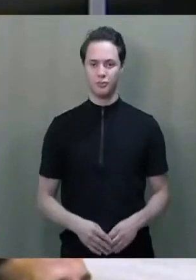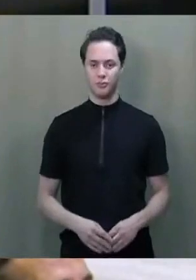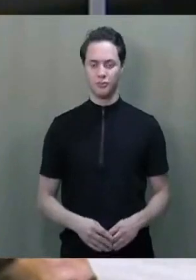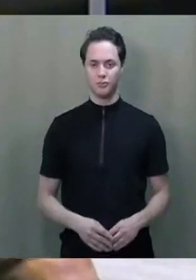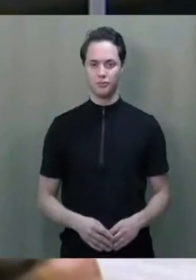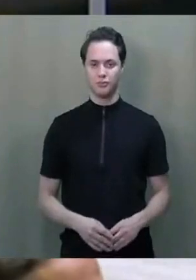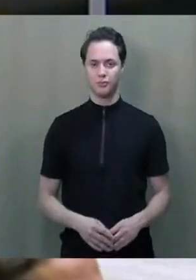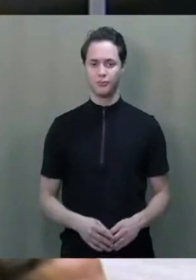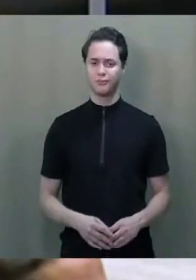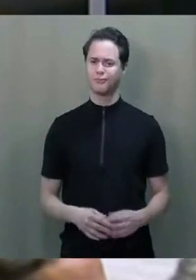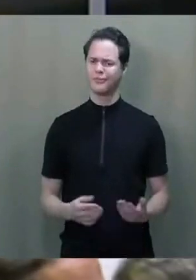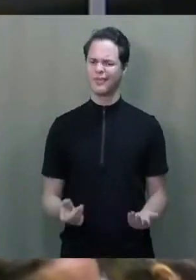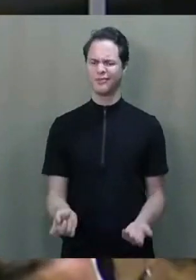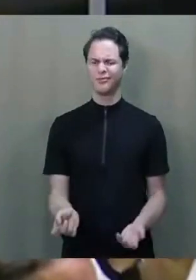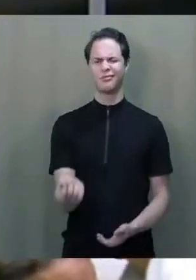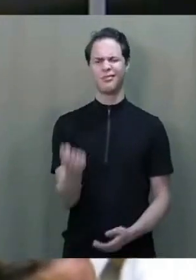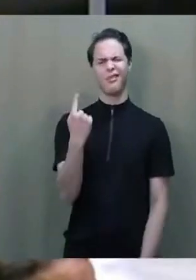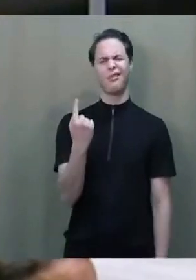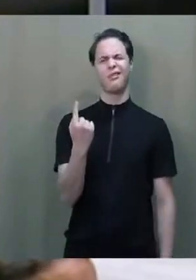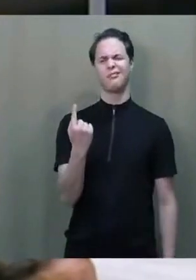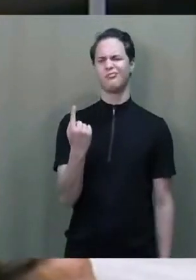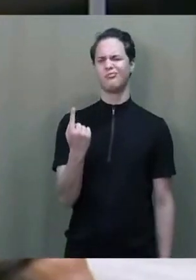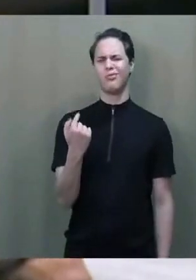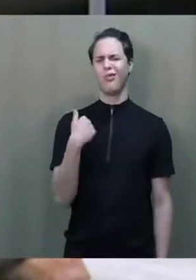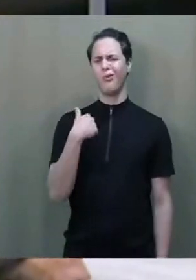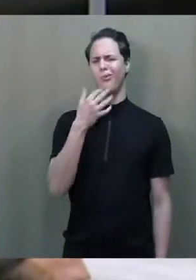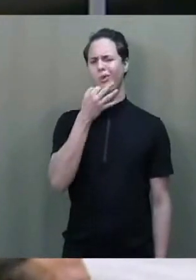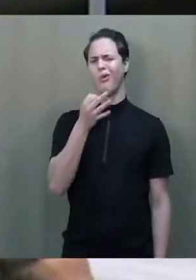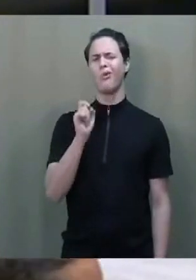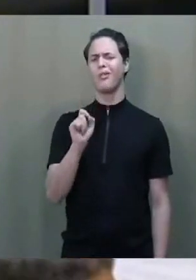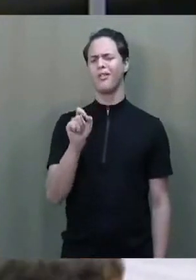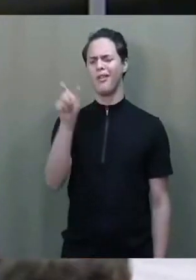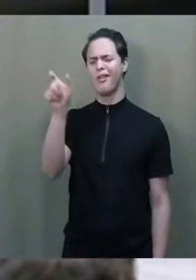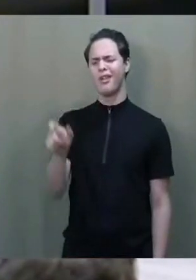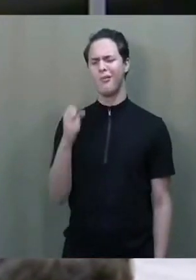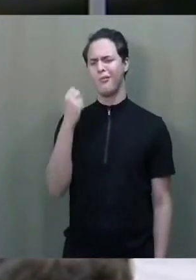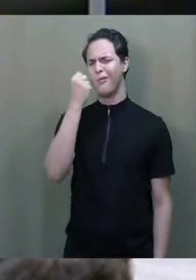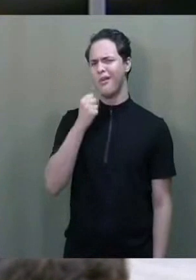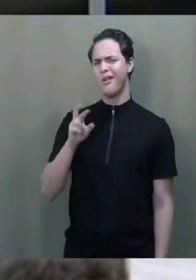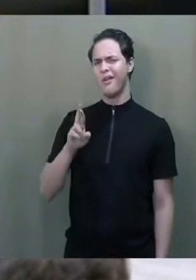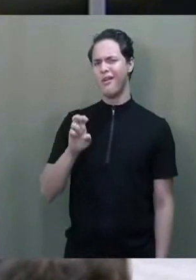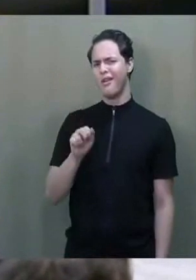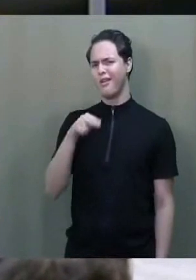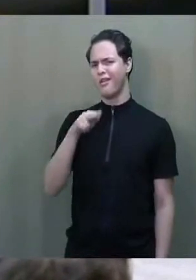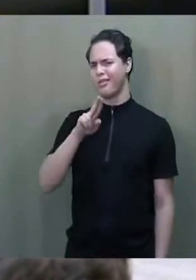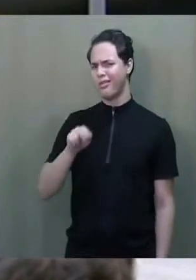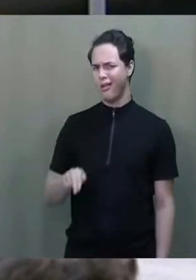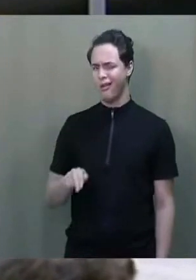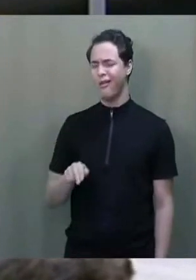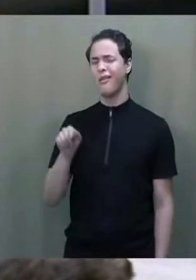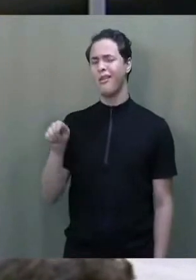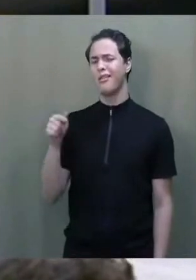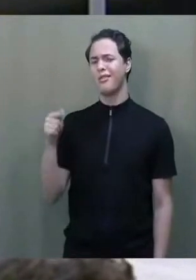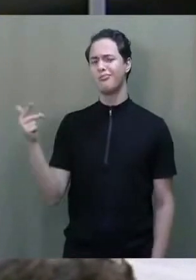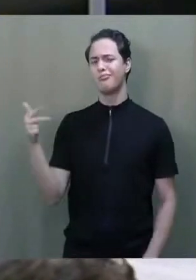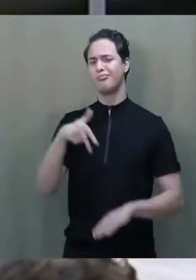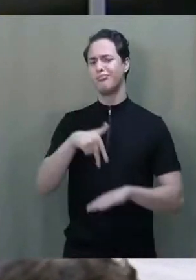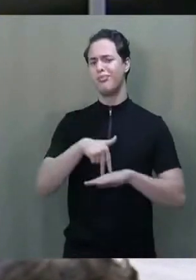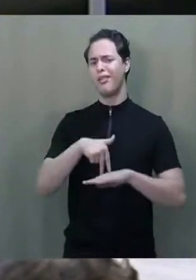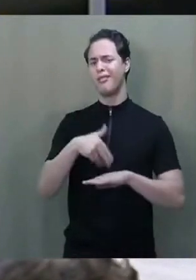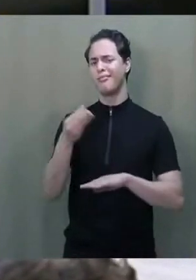É acho estranho é que o senador Renan Calheiros vem aqui tentar